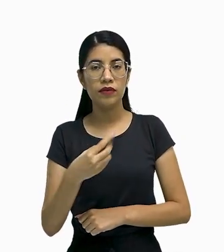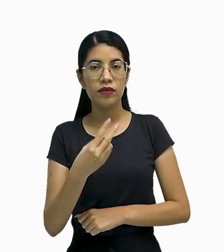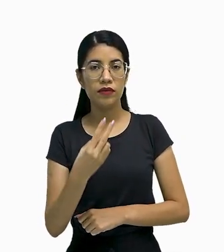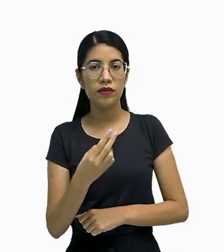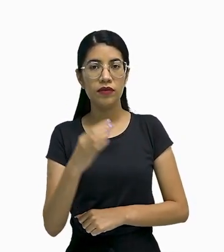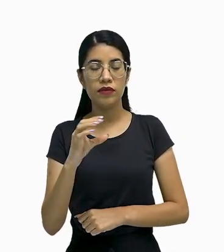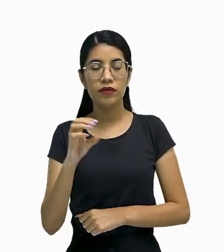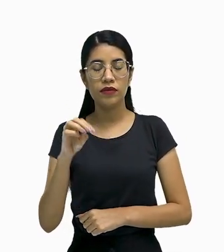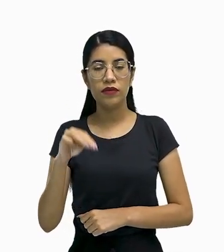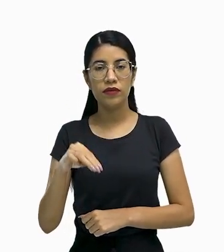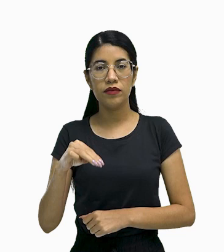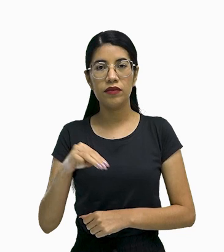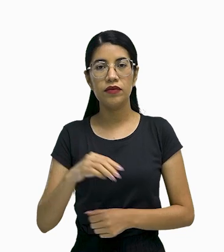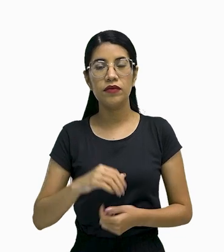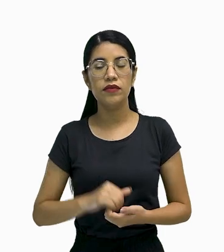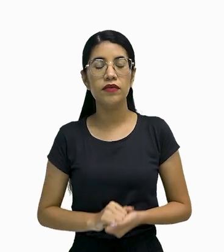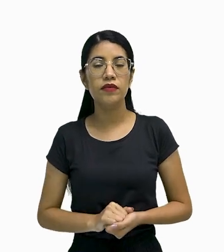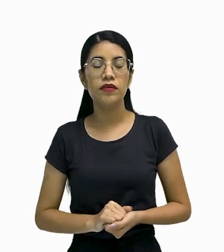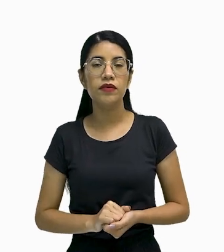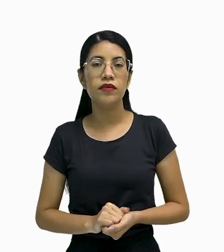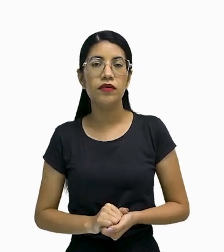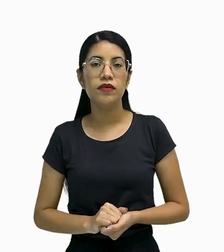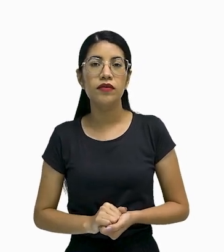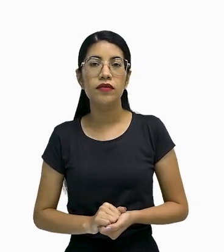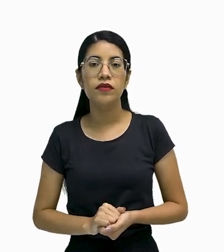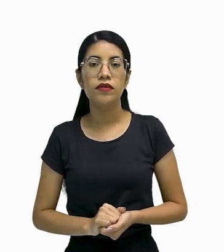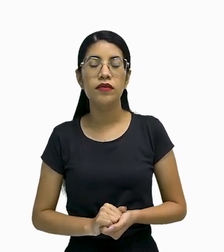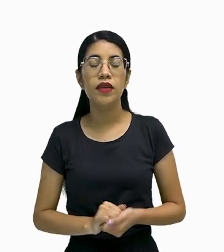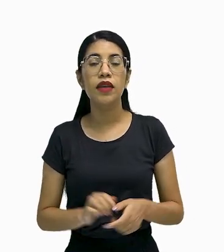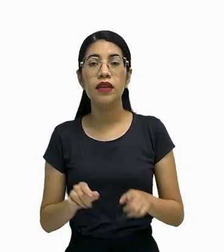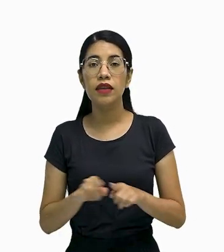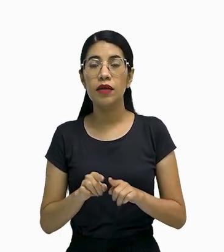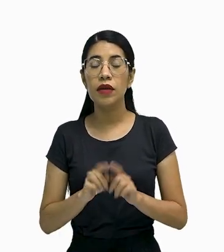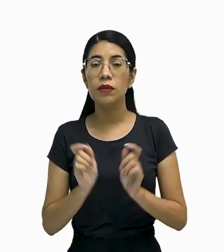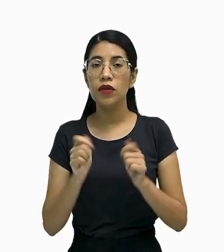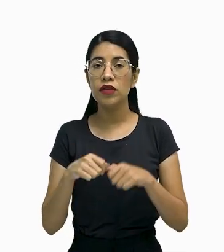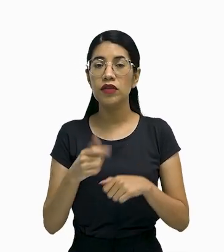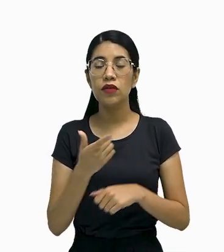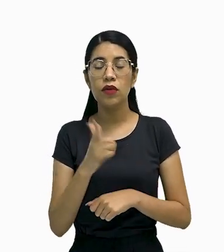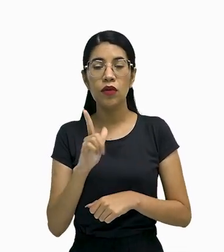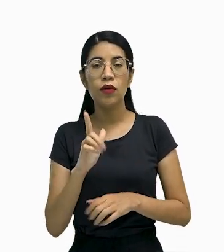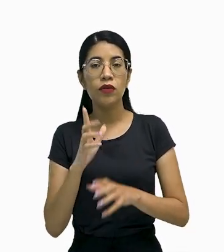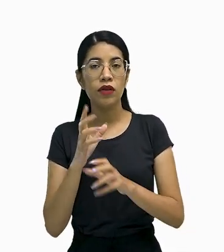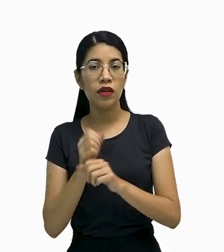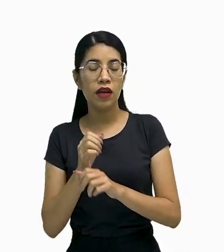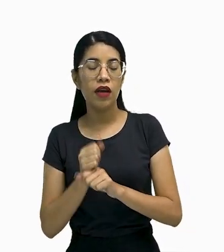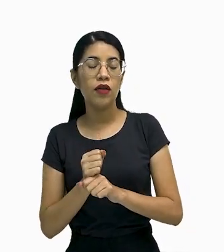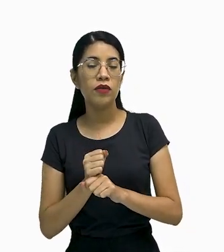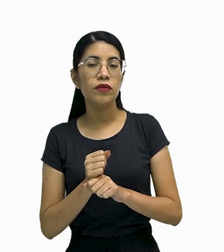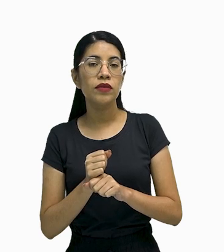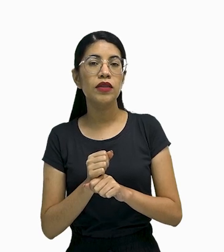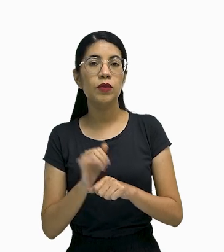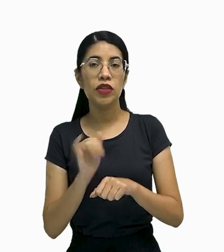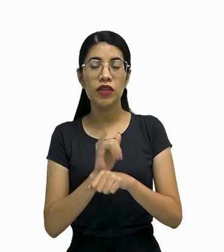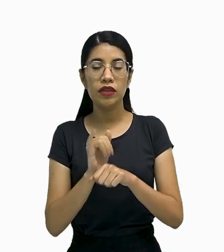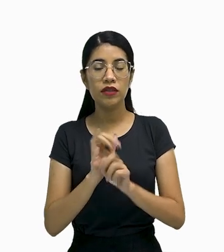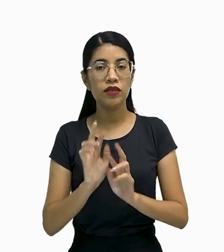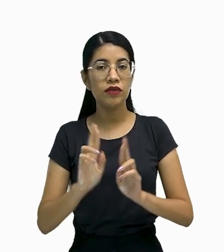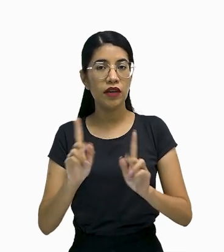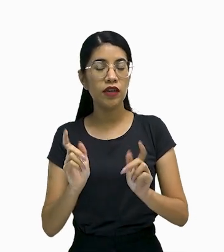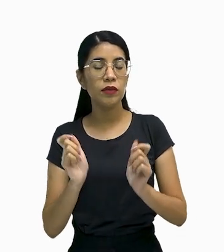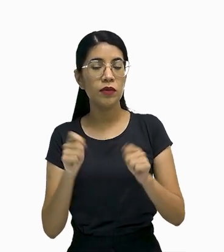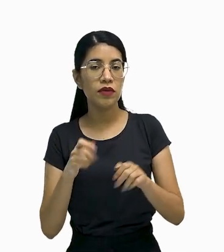37,2 centímetros. Agora, existe uma outra maneira também de você resolver essa